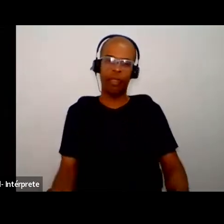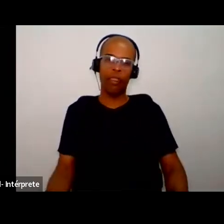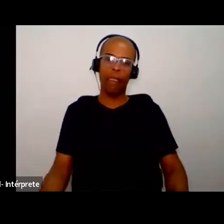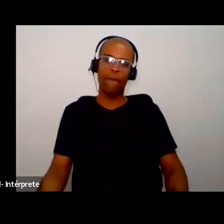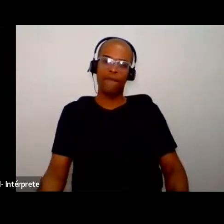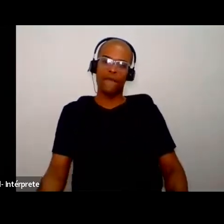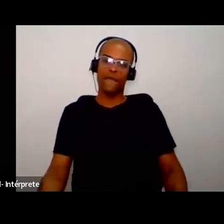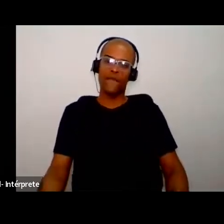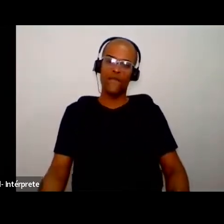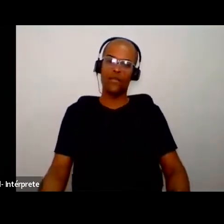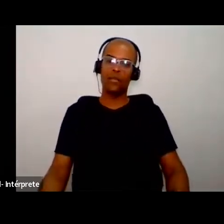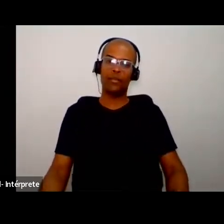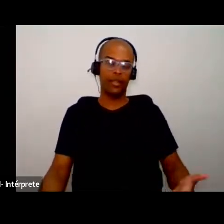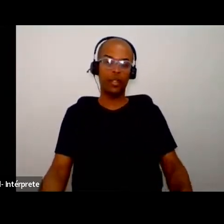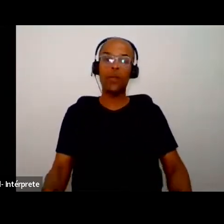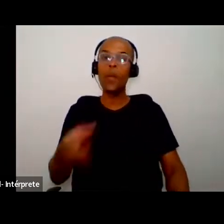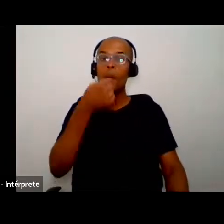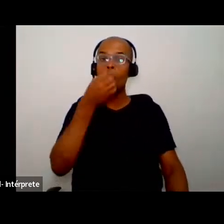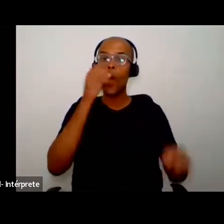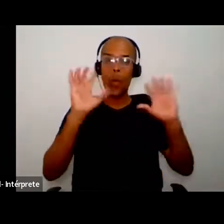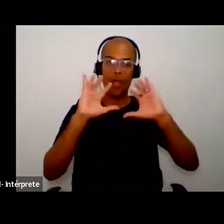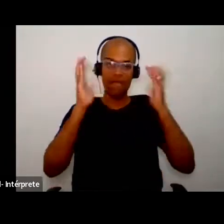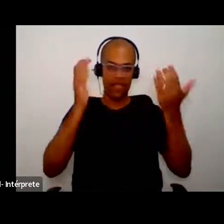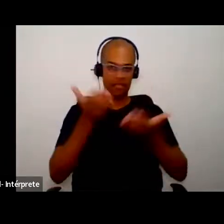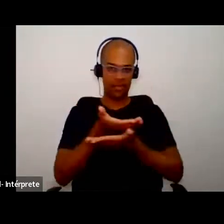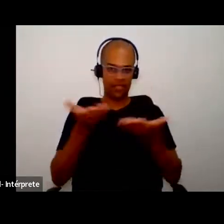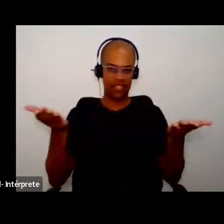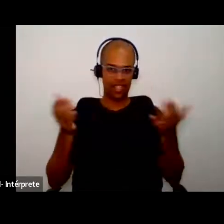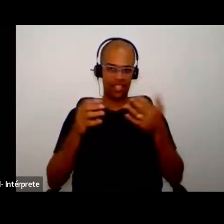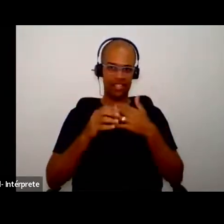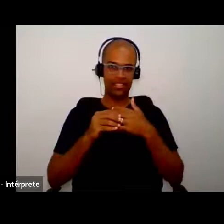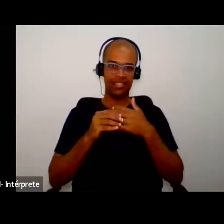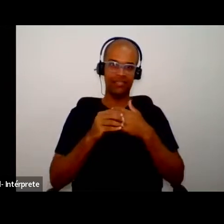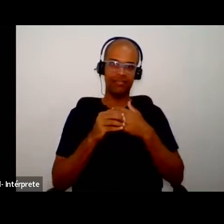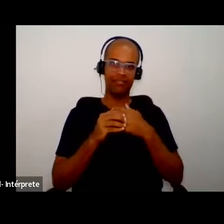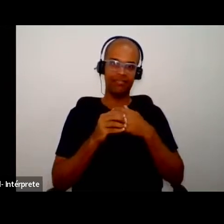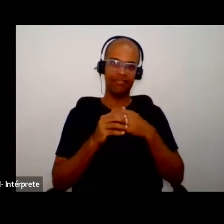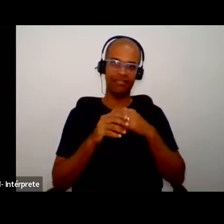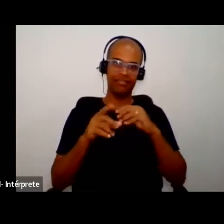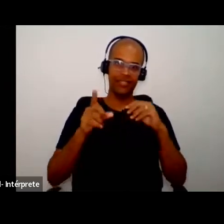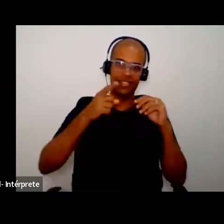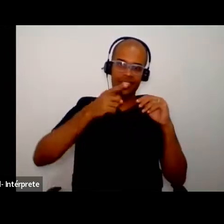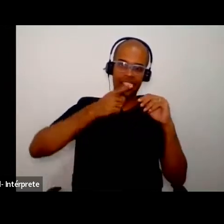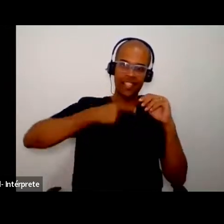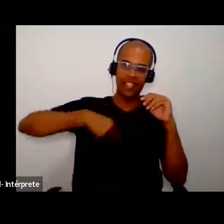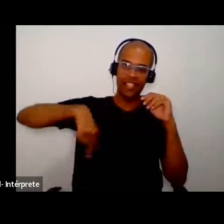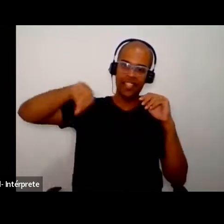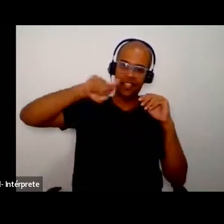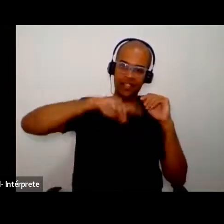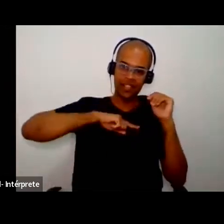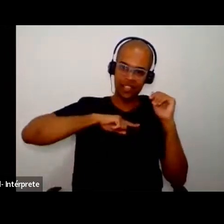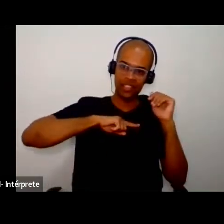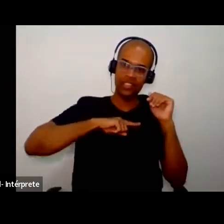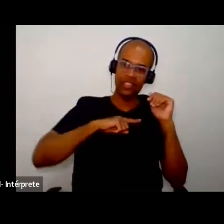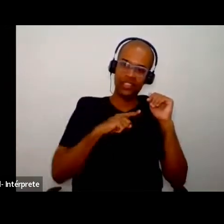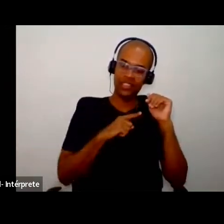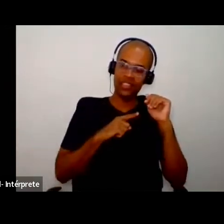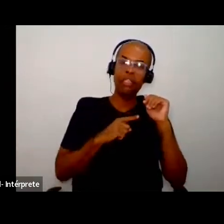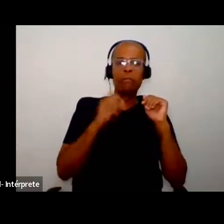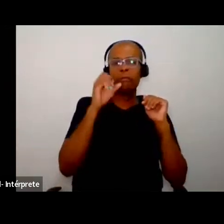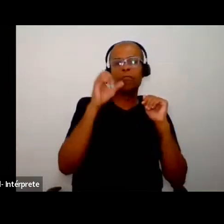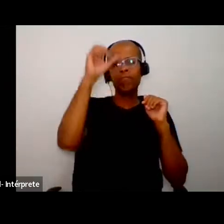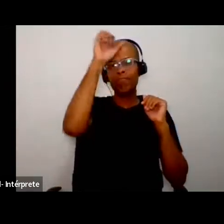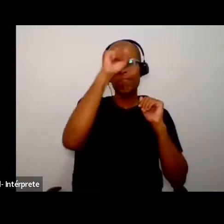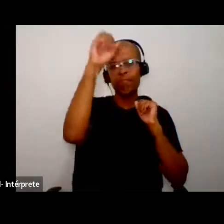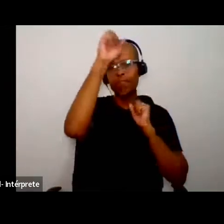Então, um ótimo evento para todos vocês e que vocês tenham grandes